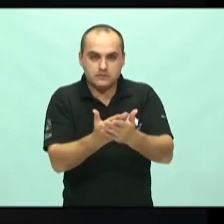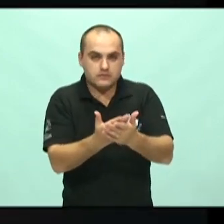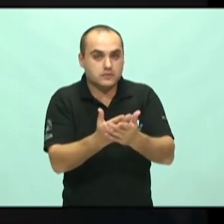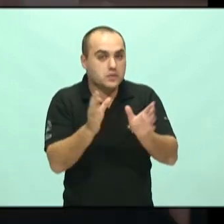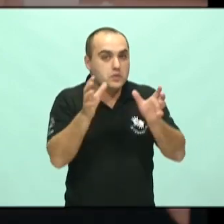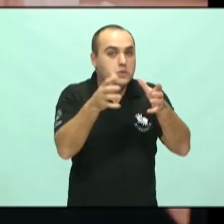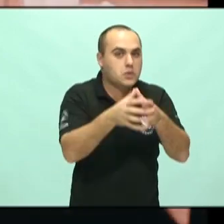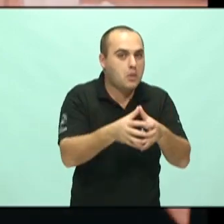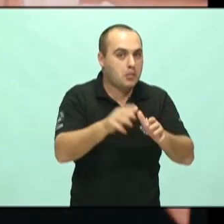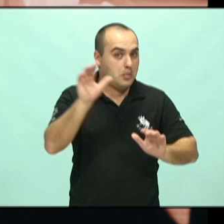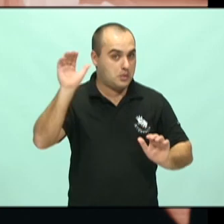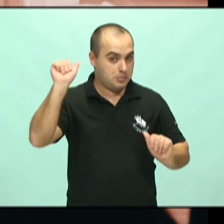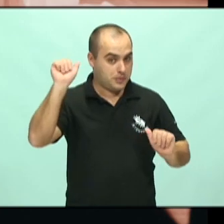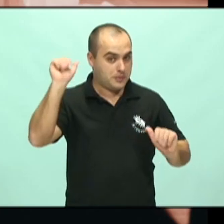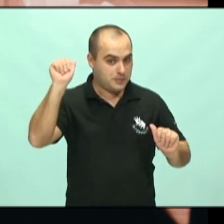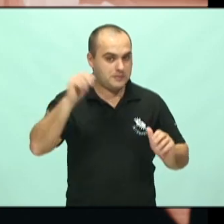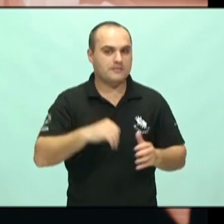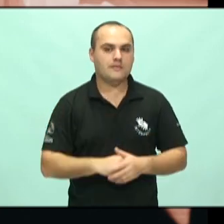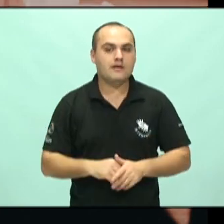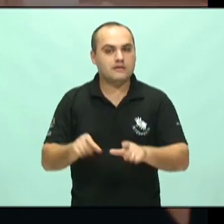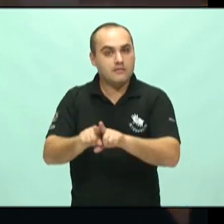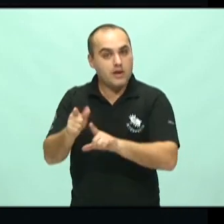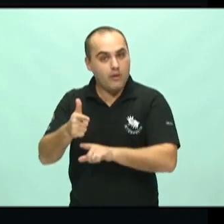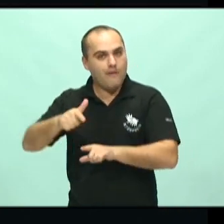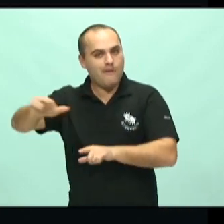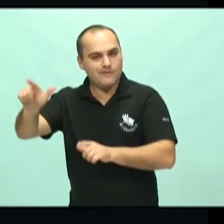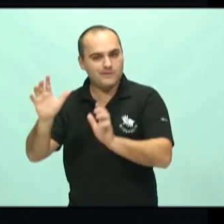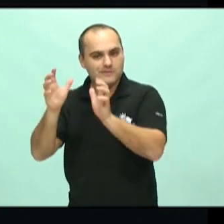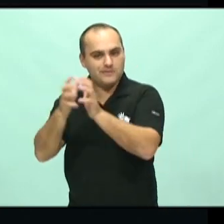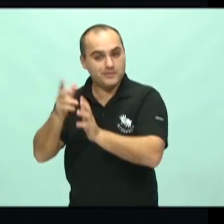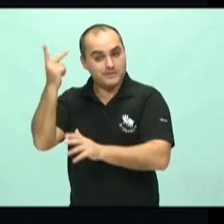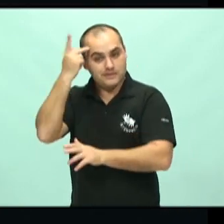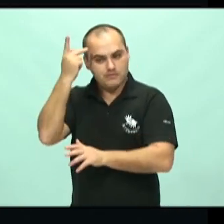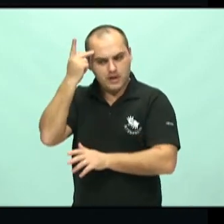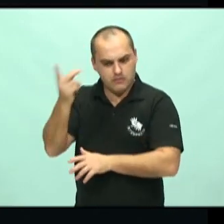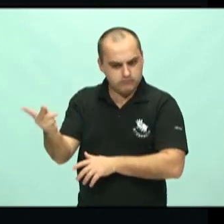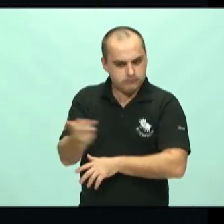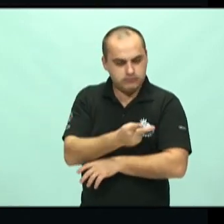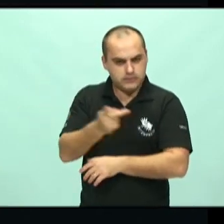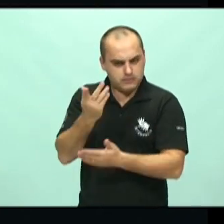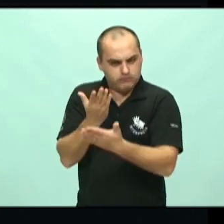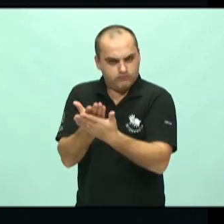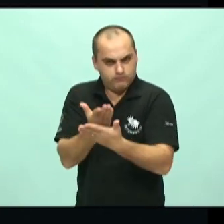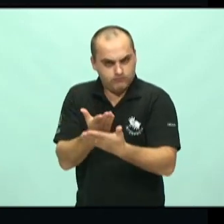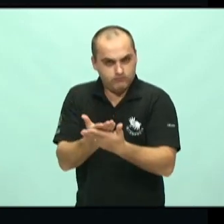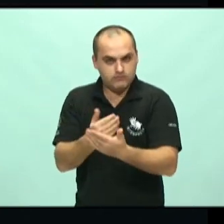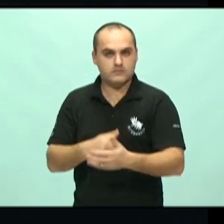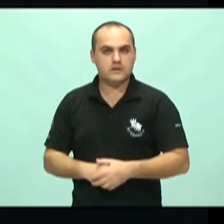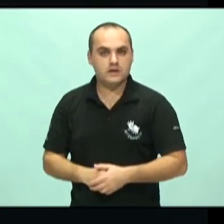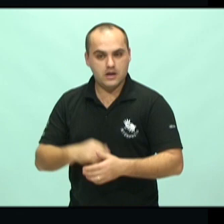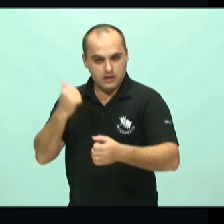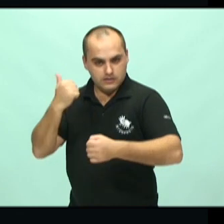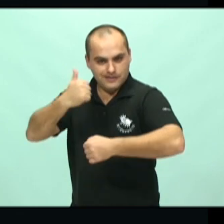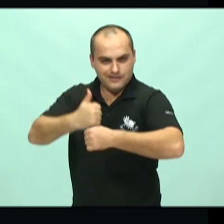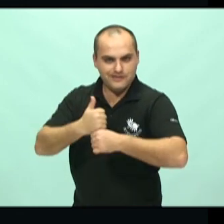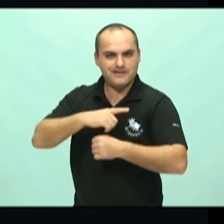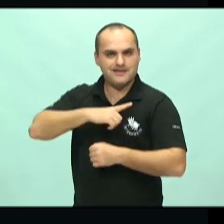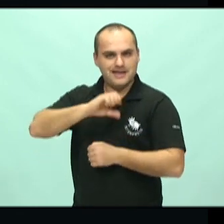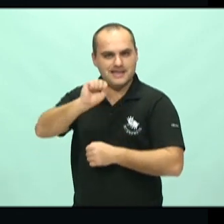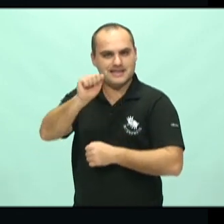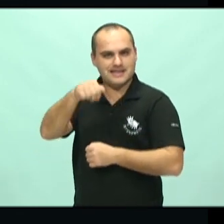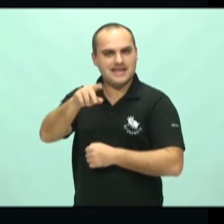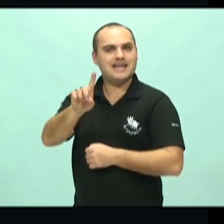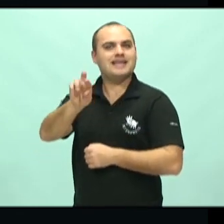espanhol, e com o Grupo Sobrevento de São Paulo, de onde sai a nossa diretora, que é a Sandra Vargas, que é atriz e diretora lá do